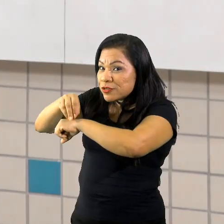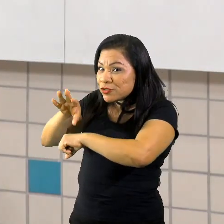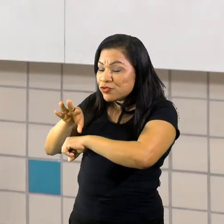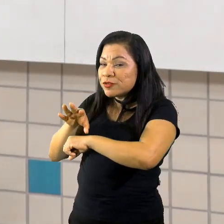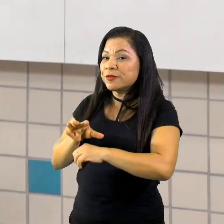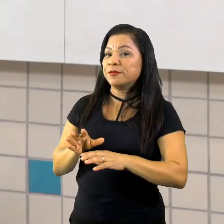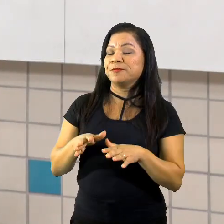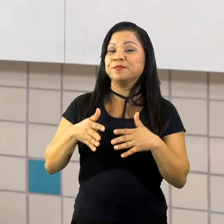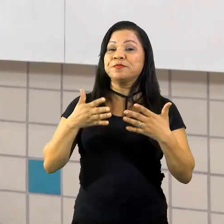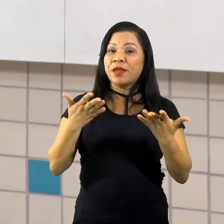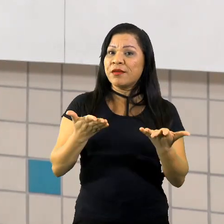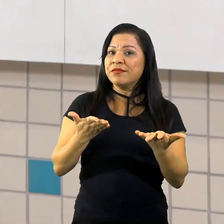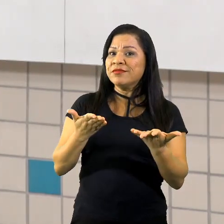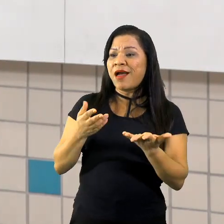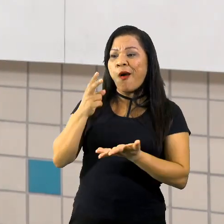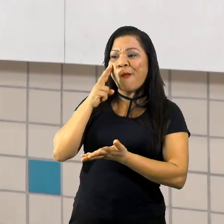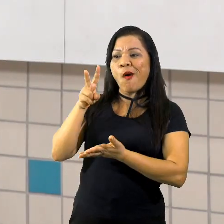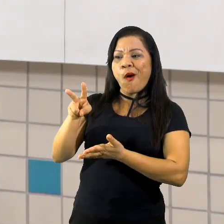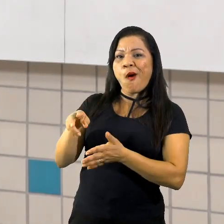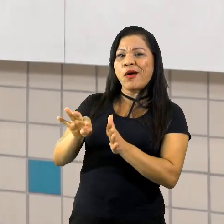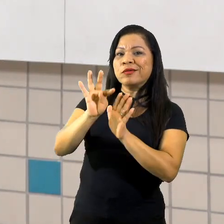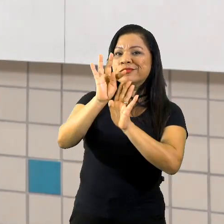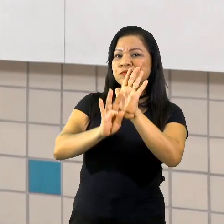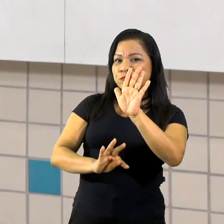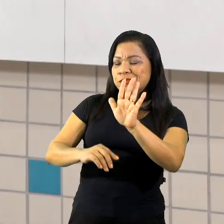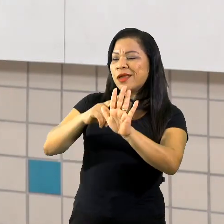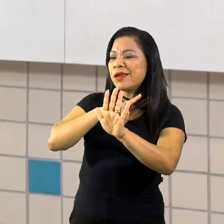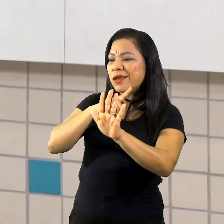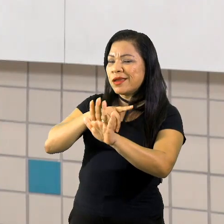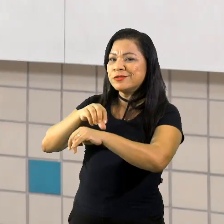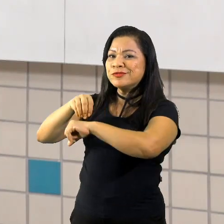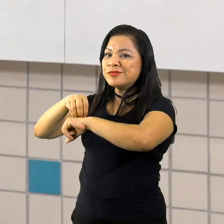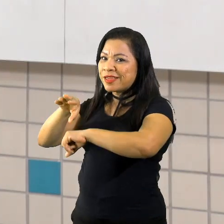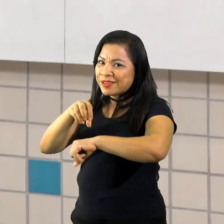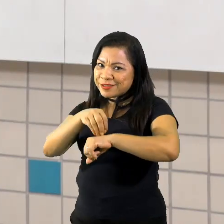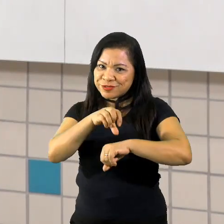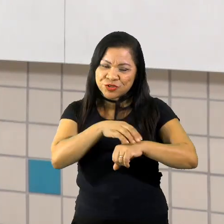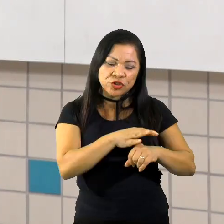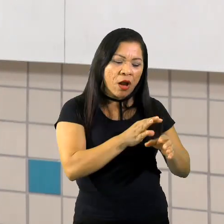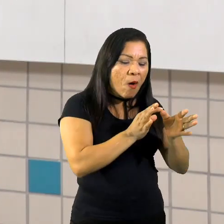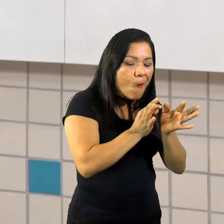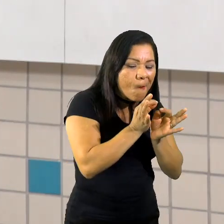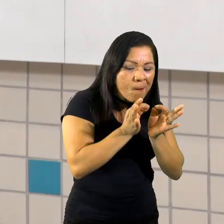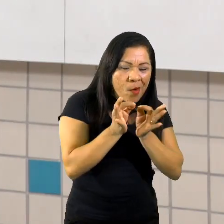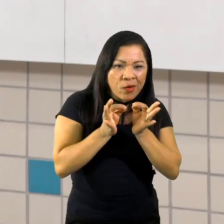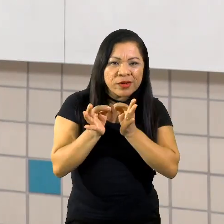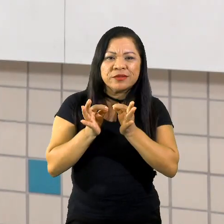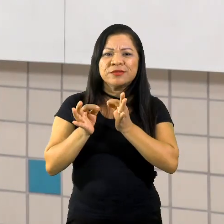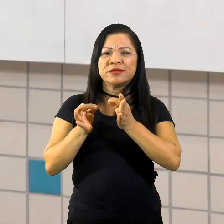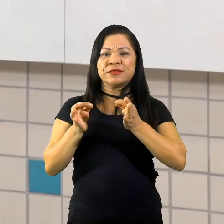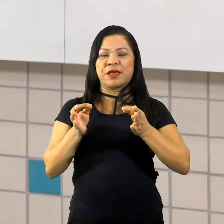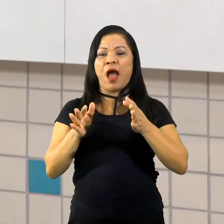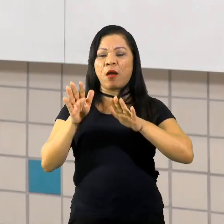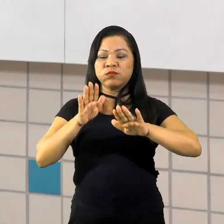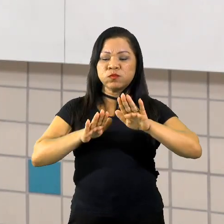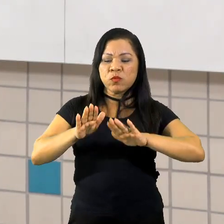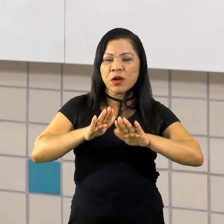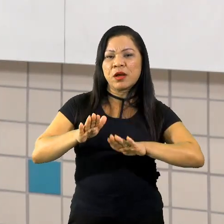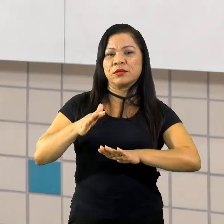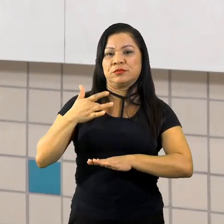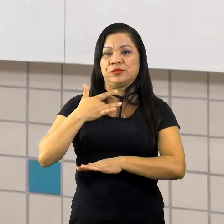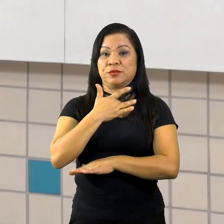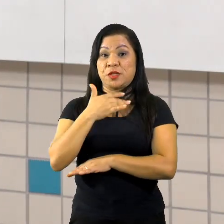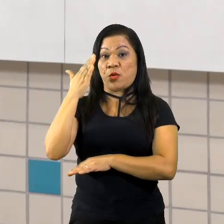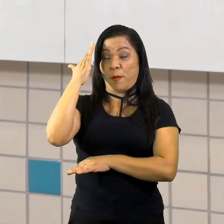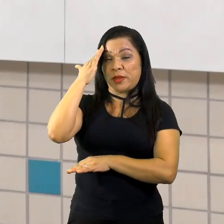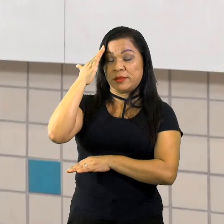terão algumas dicas para preservar a nossa saúde mental nesse momento tenso